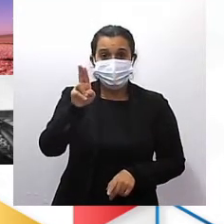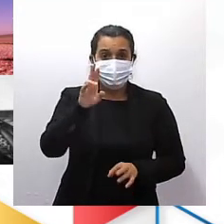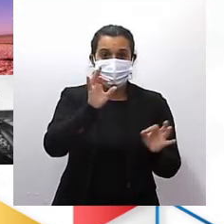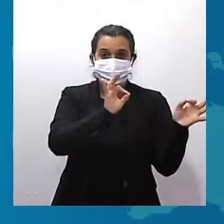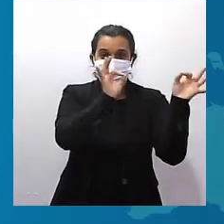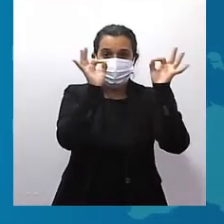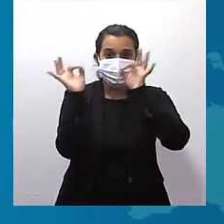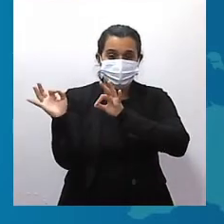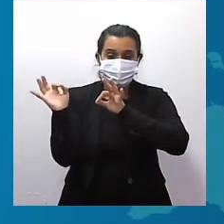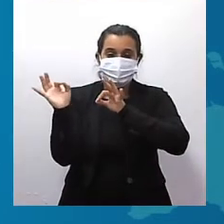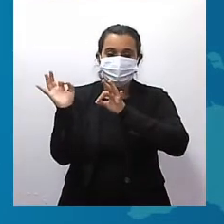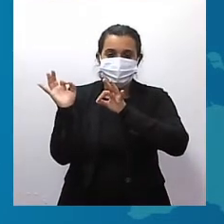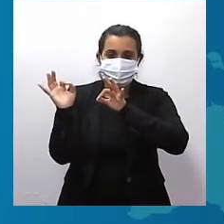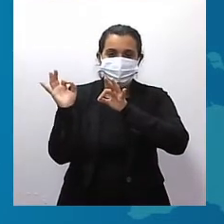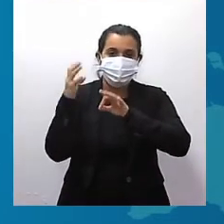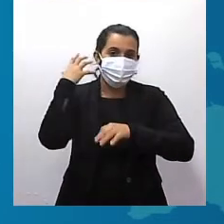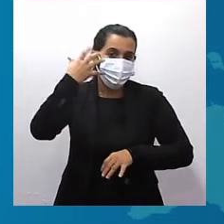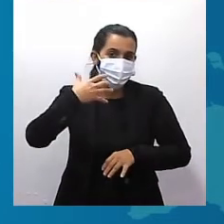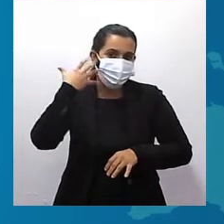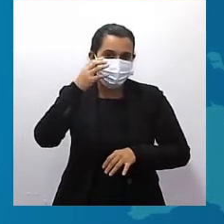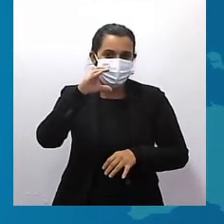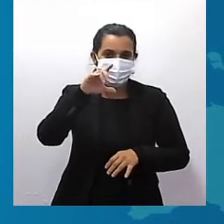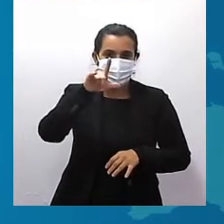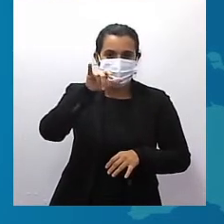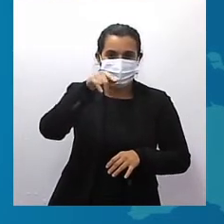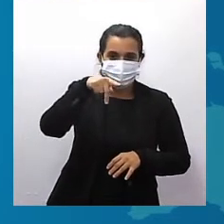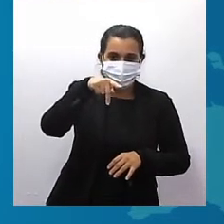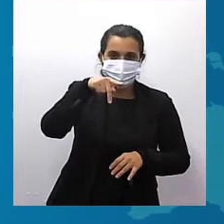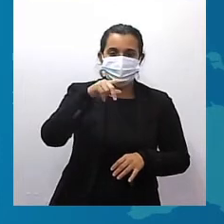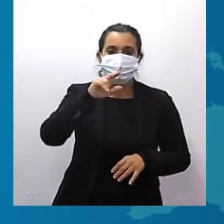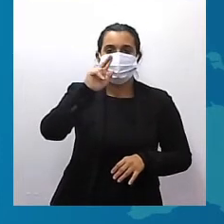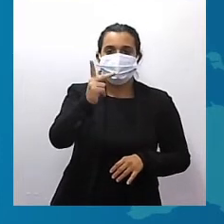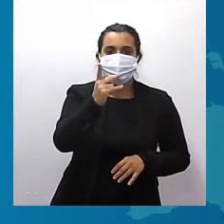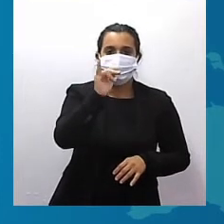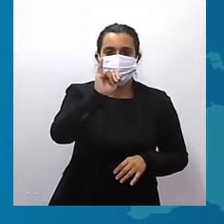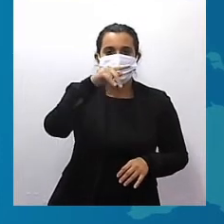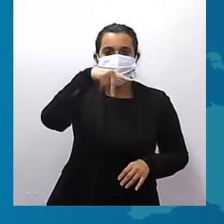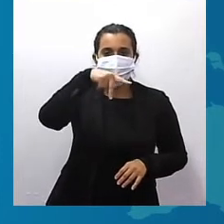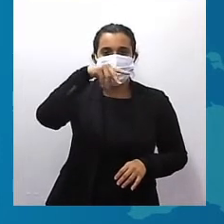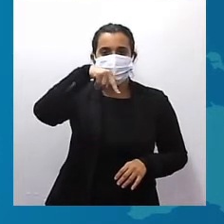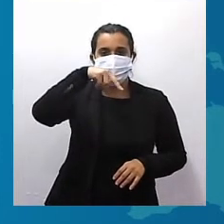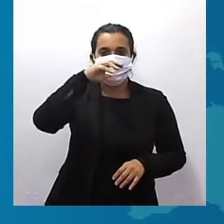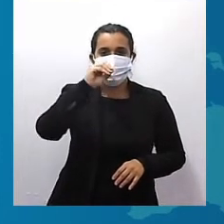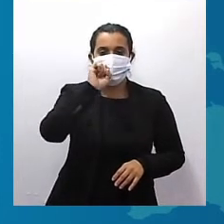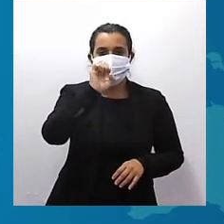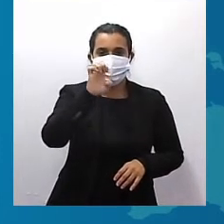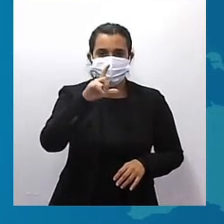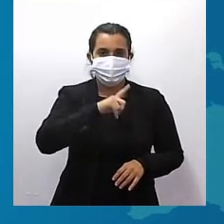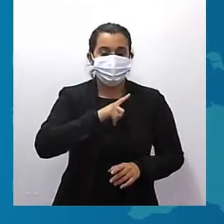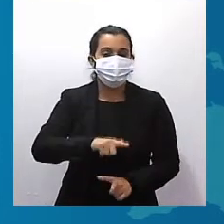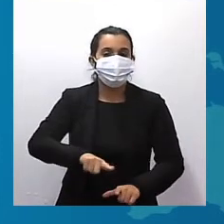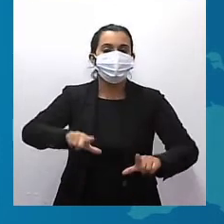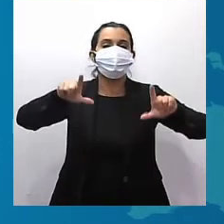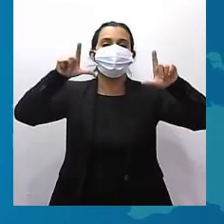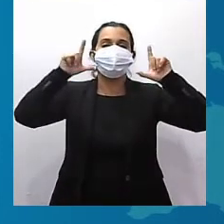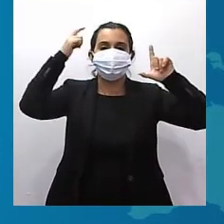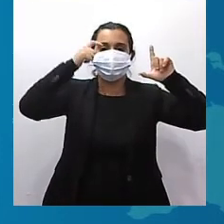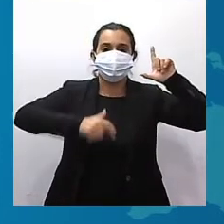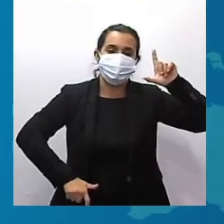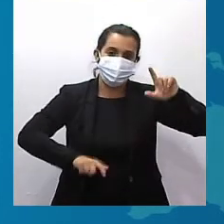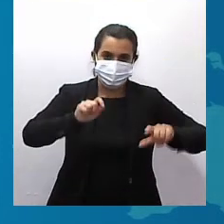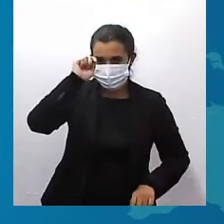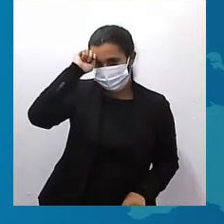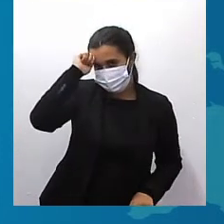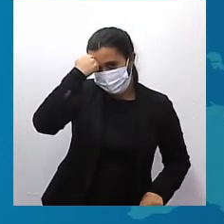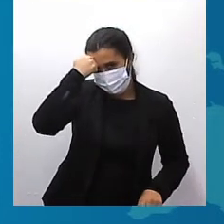muitos cenários futuristas, muitos cenários de ficção científica com protagonismo negro, com personagens